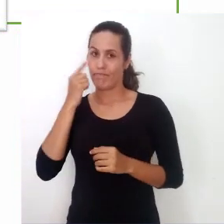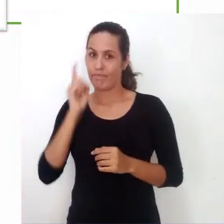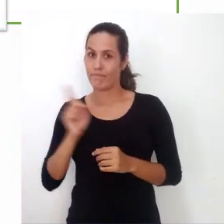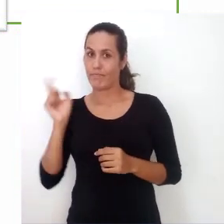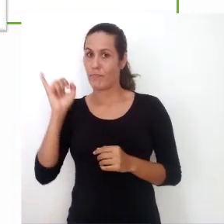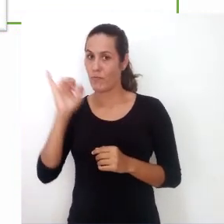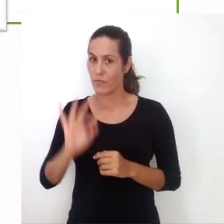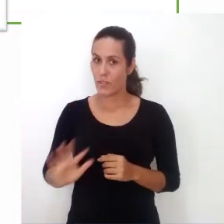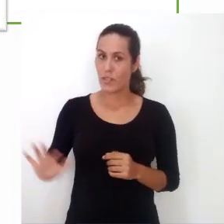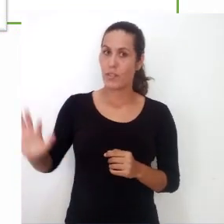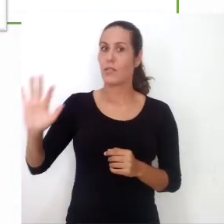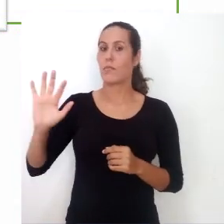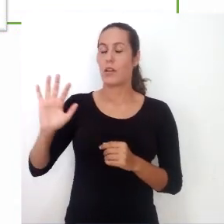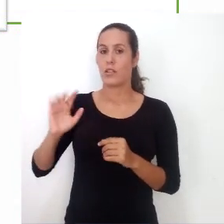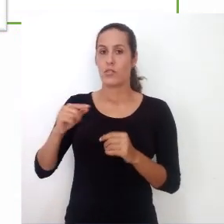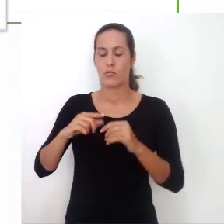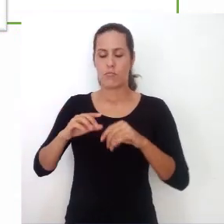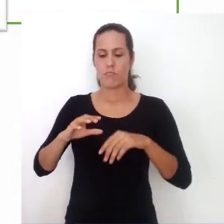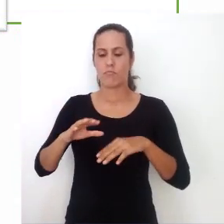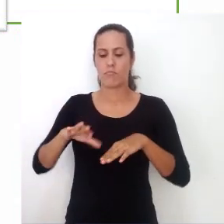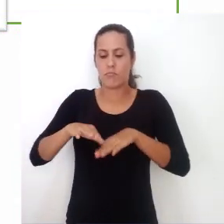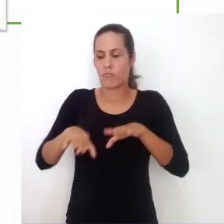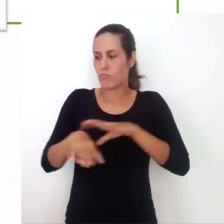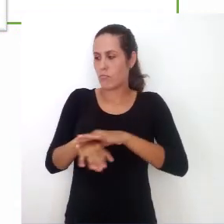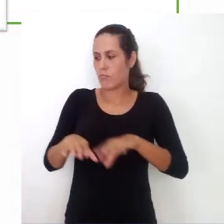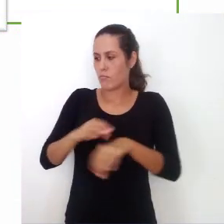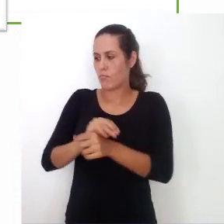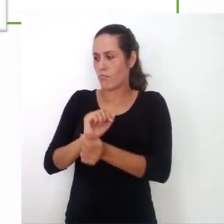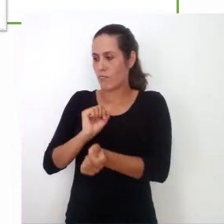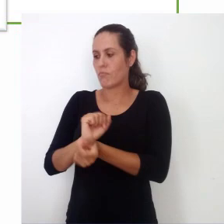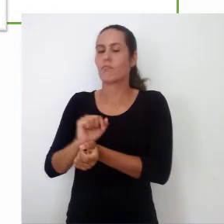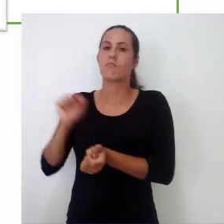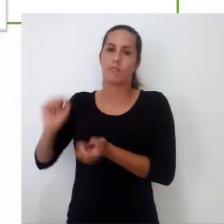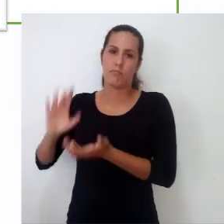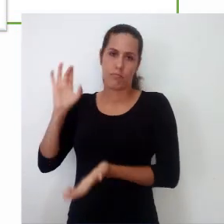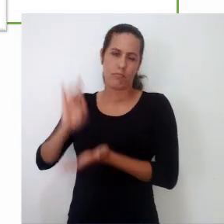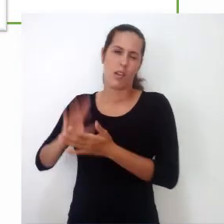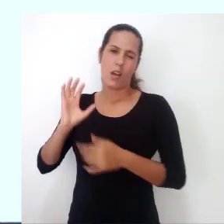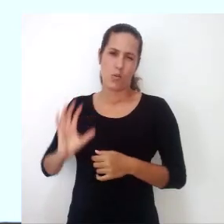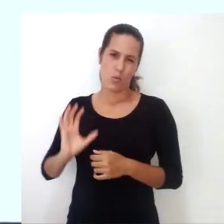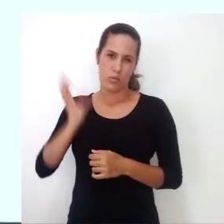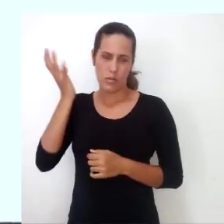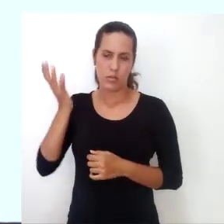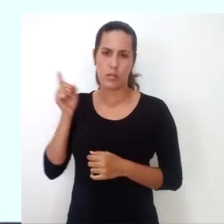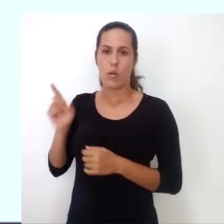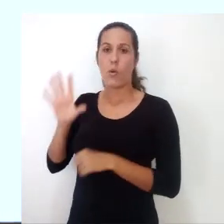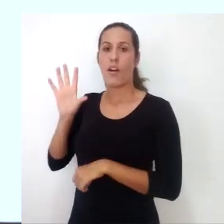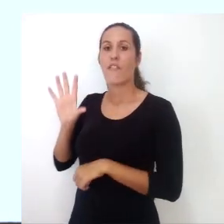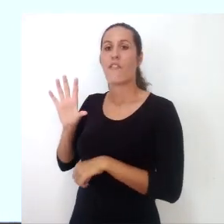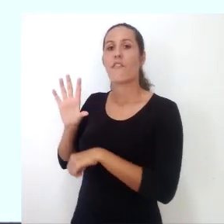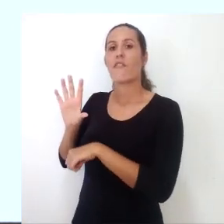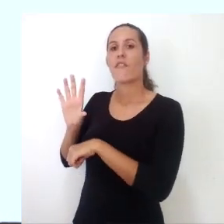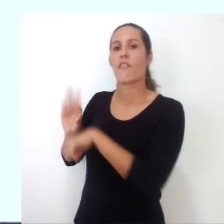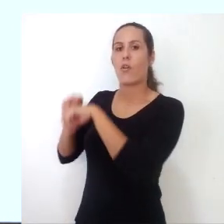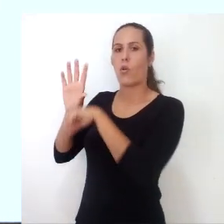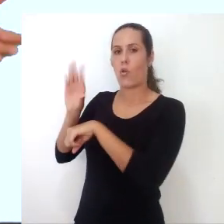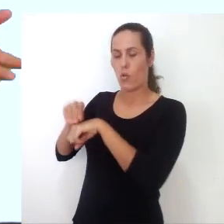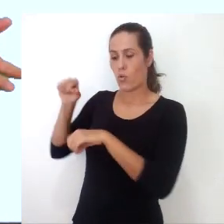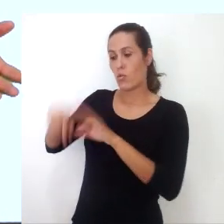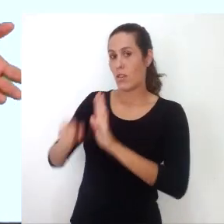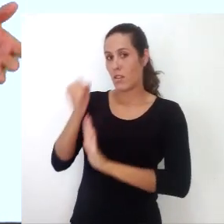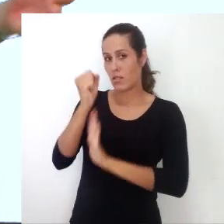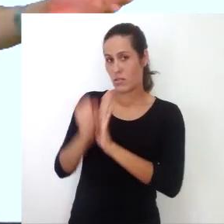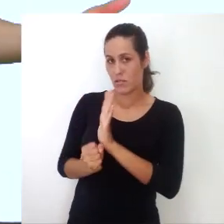imagem forte, uma imagem de correntes. Essa imagem aconteceu realmente, é uma fotografia tirada